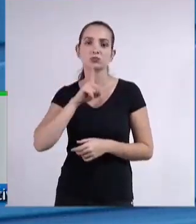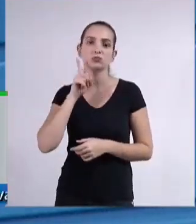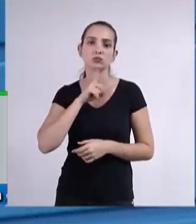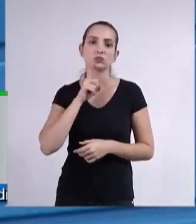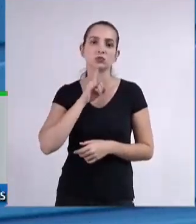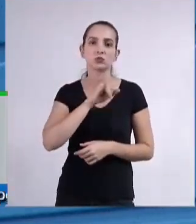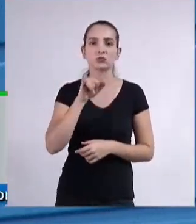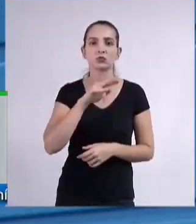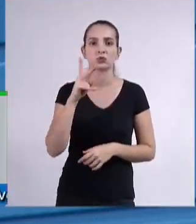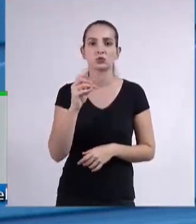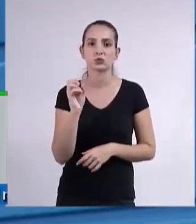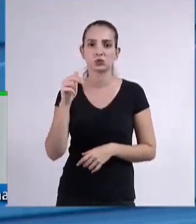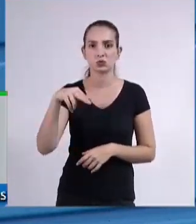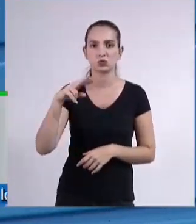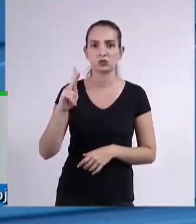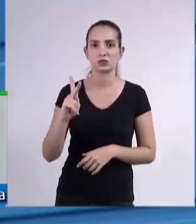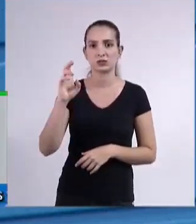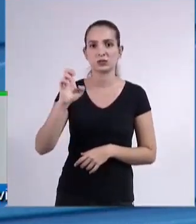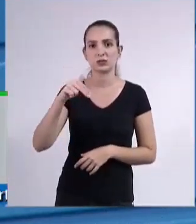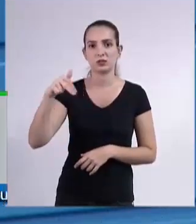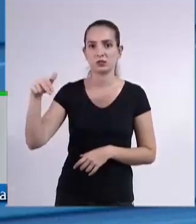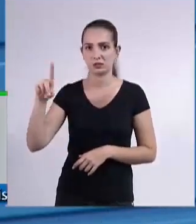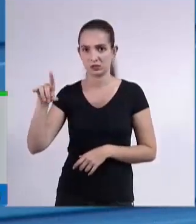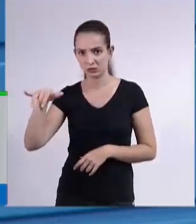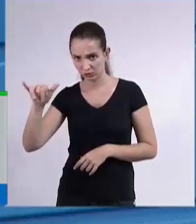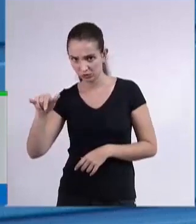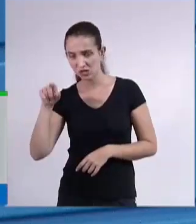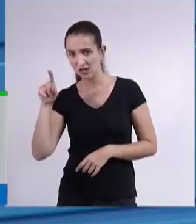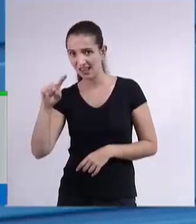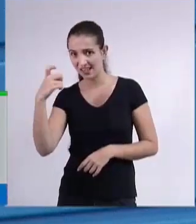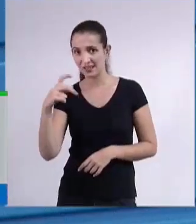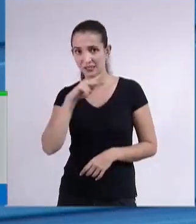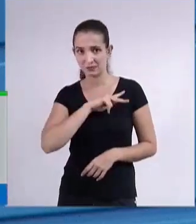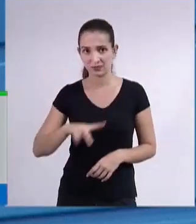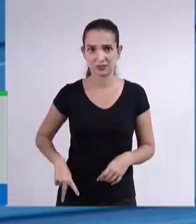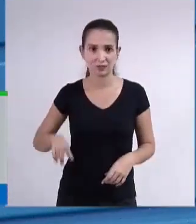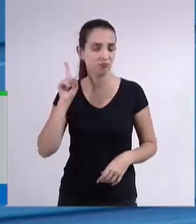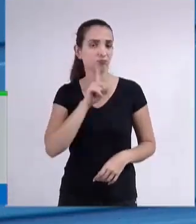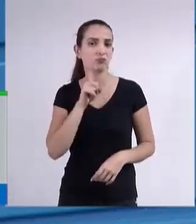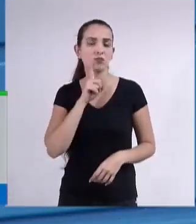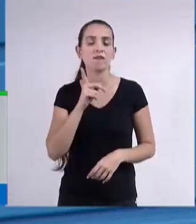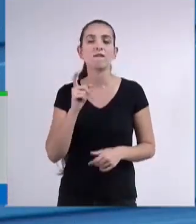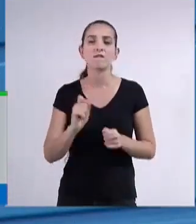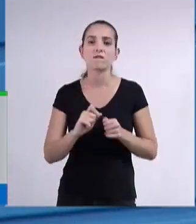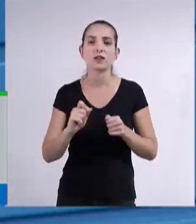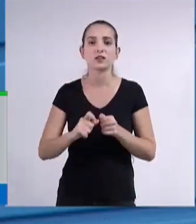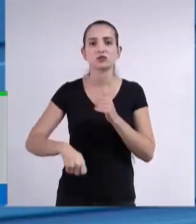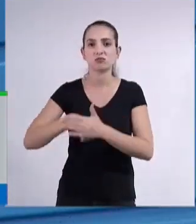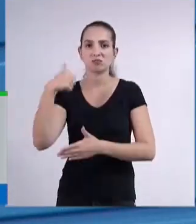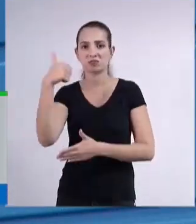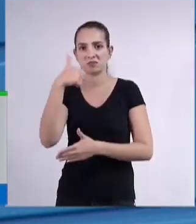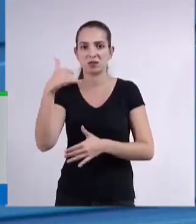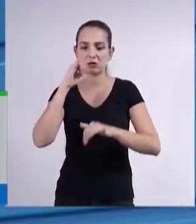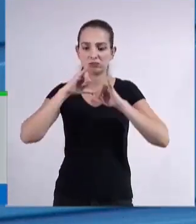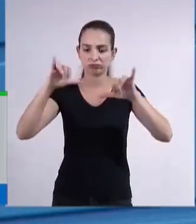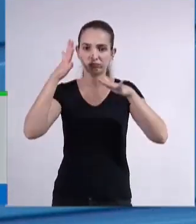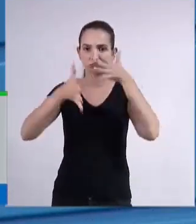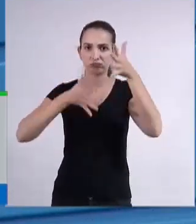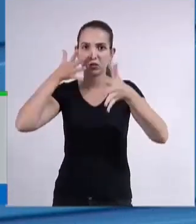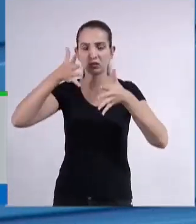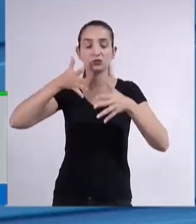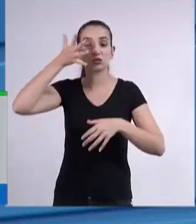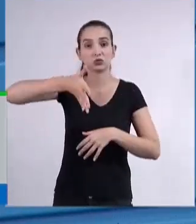ex-presidente da República, ele fez o primeiro discurso em defesa do consumidor. Portanto, amanhã nós estamos comemorando o